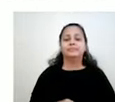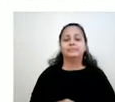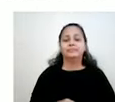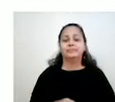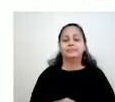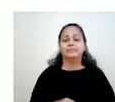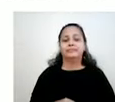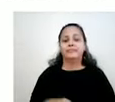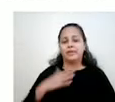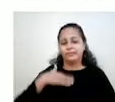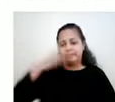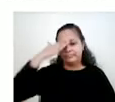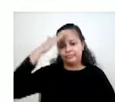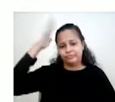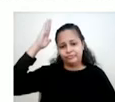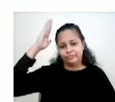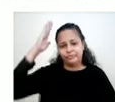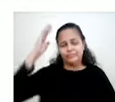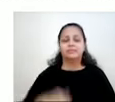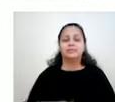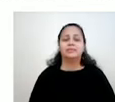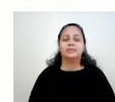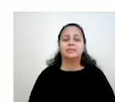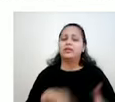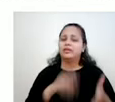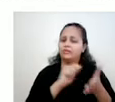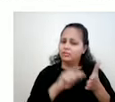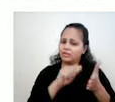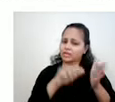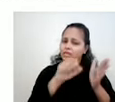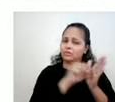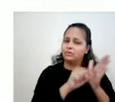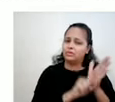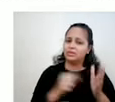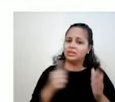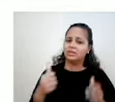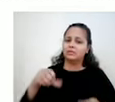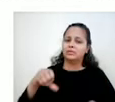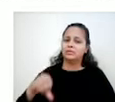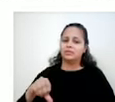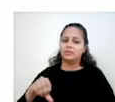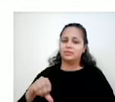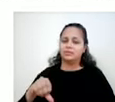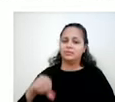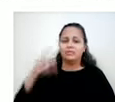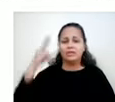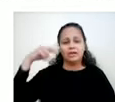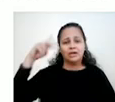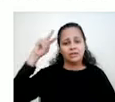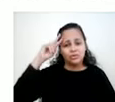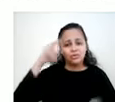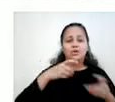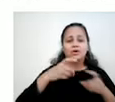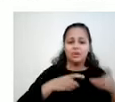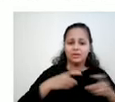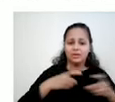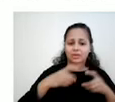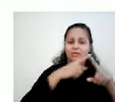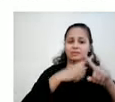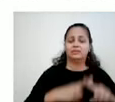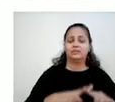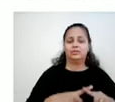dos muçulmanos. Isso foi escrito no século XIX, a história das cruzadas, como eu comentei para vocês.